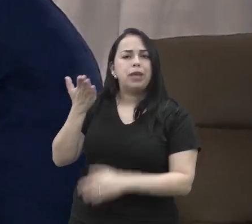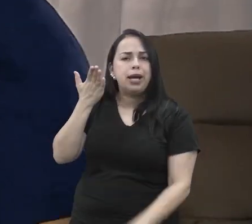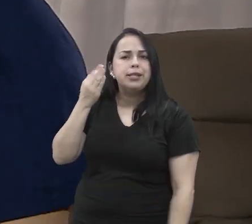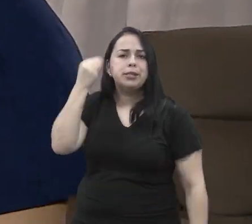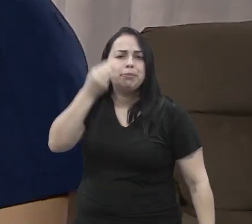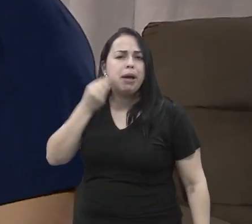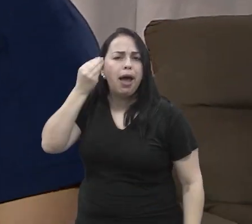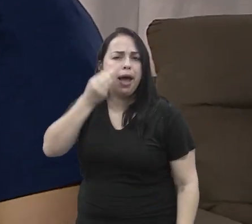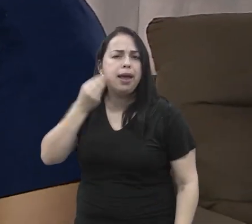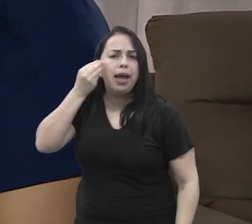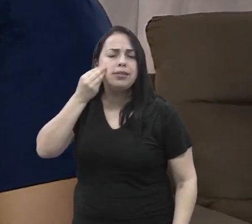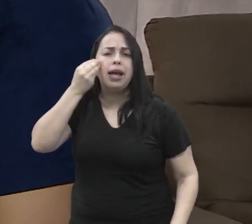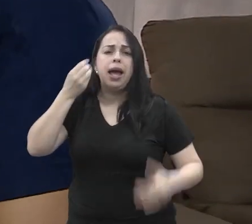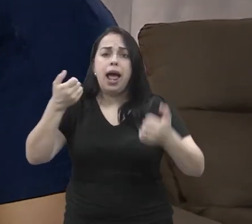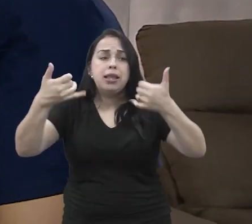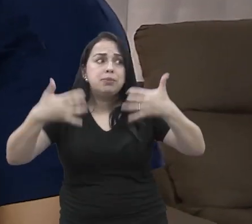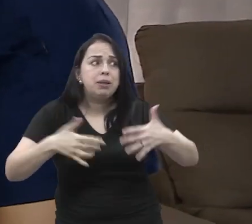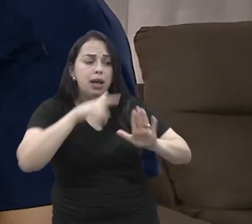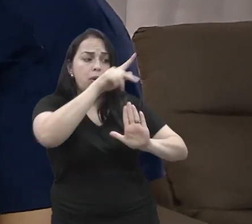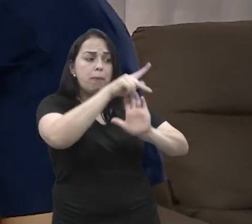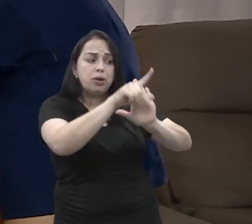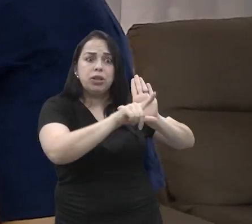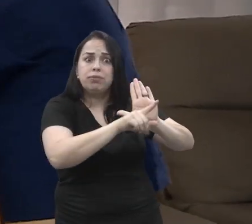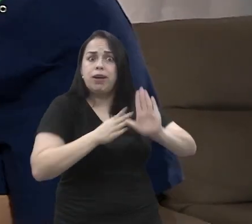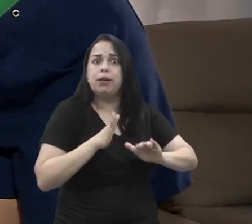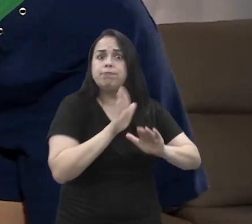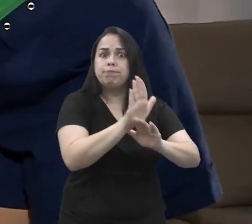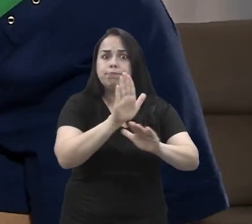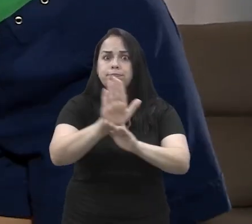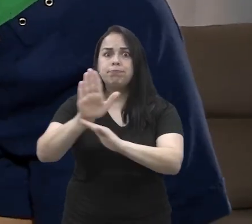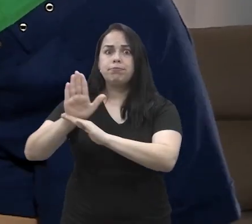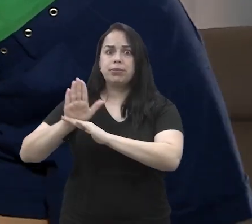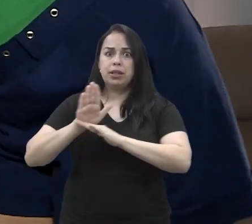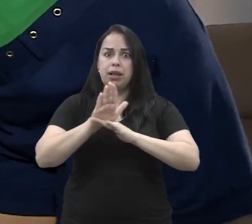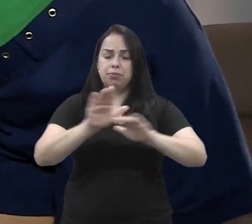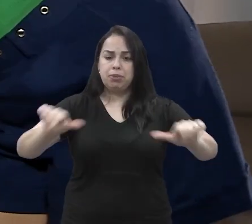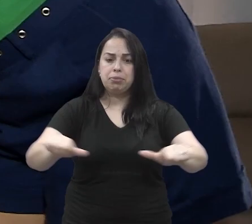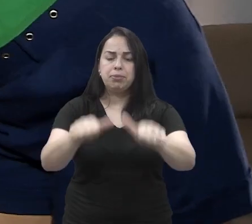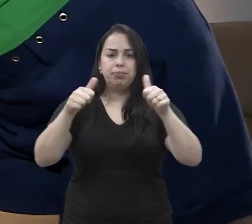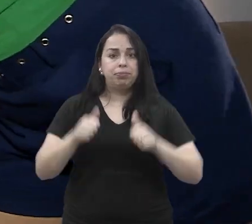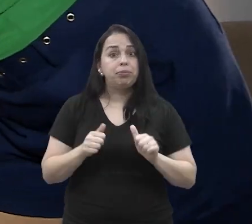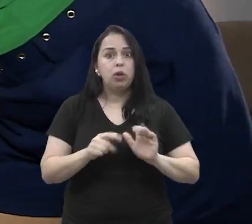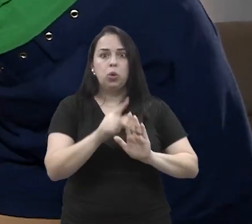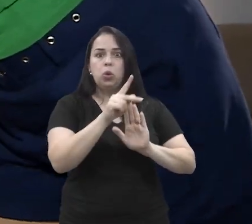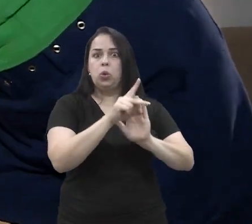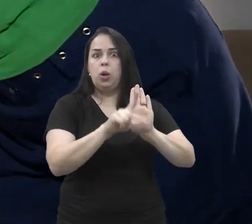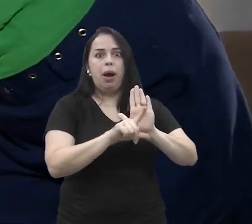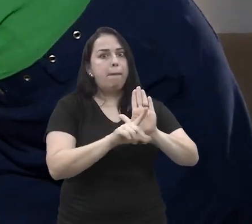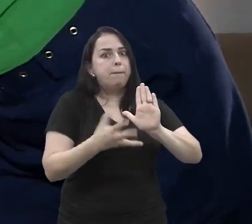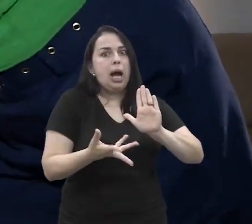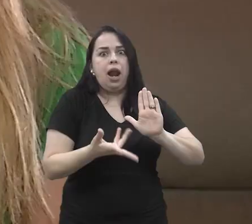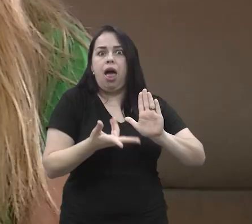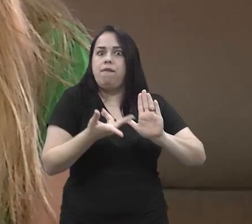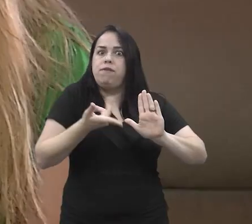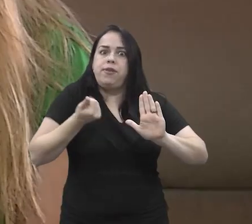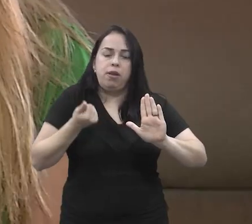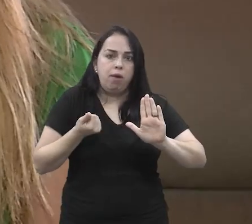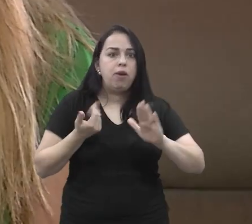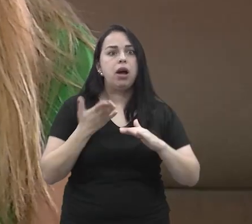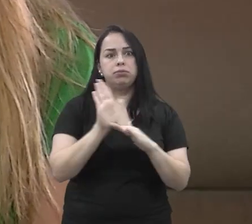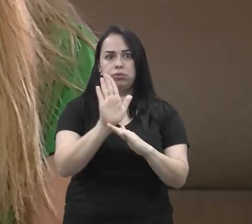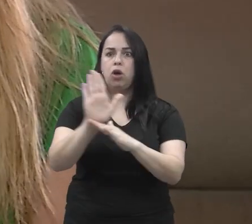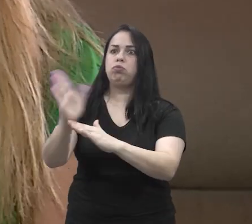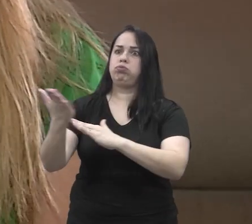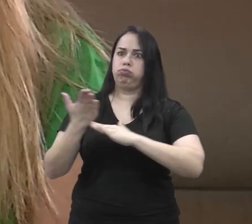a experiência do que já viveu, ela diz que o projeto vai colaborar muito com as pessoas que vivem com a doença. Esse projeto